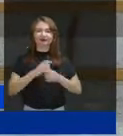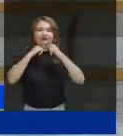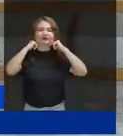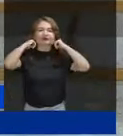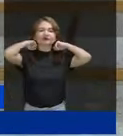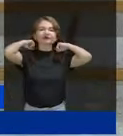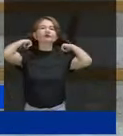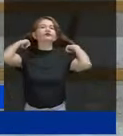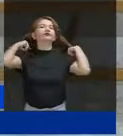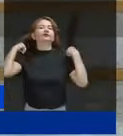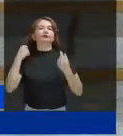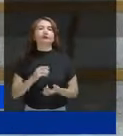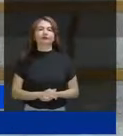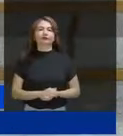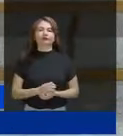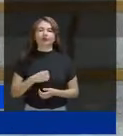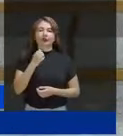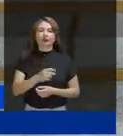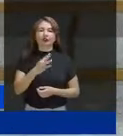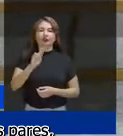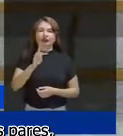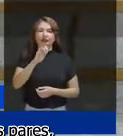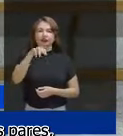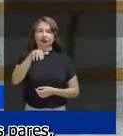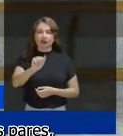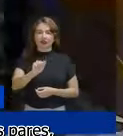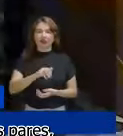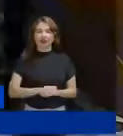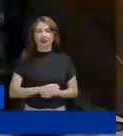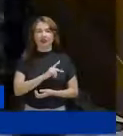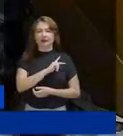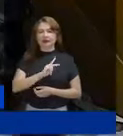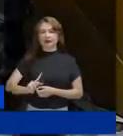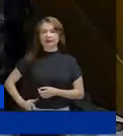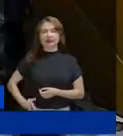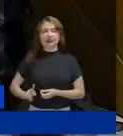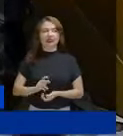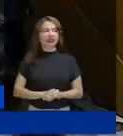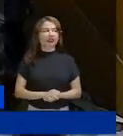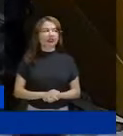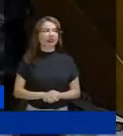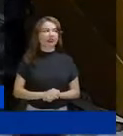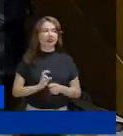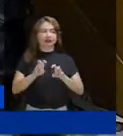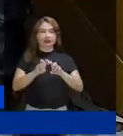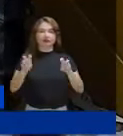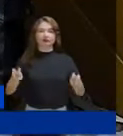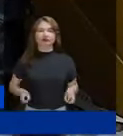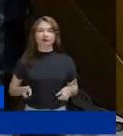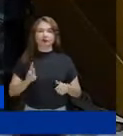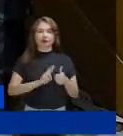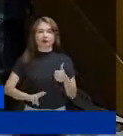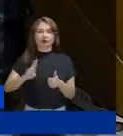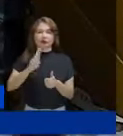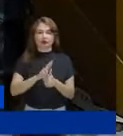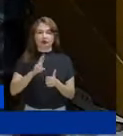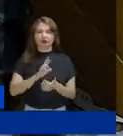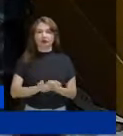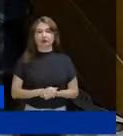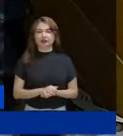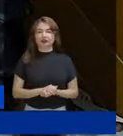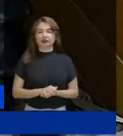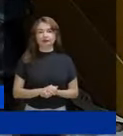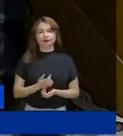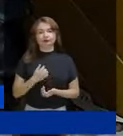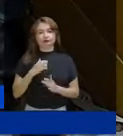Tá certo. Doutora Tina Souza. Senhor presidente, eminentes pares... Foco na juíza Tina Souza. Eu